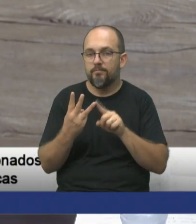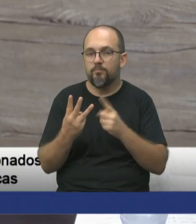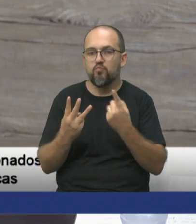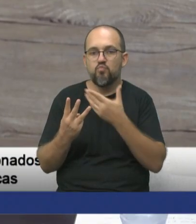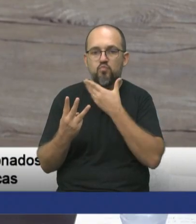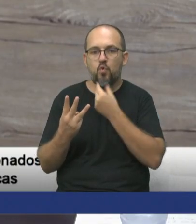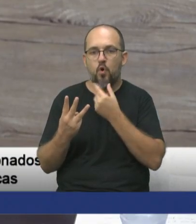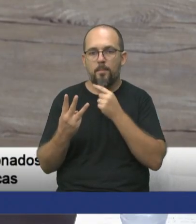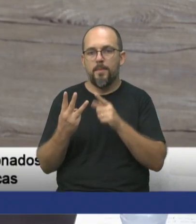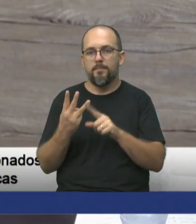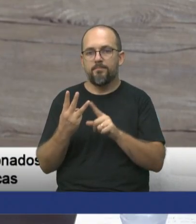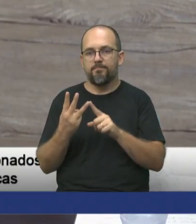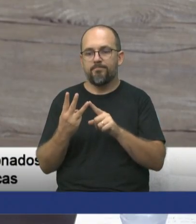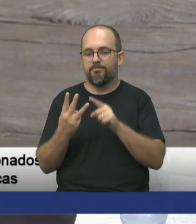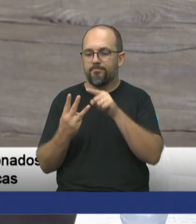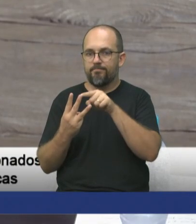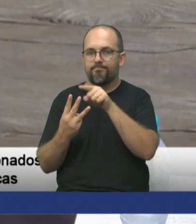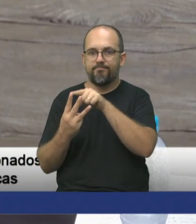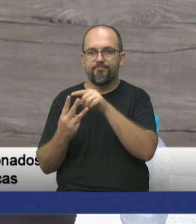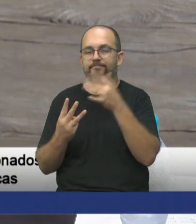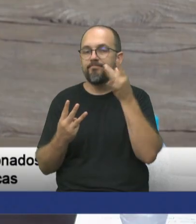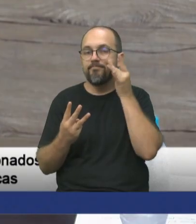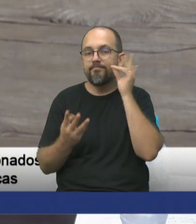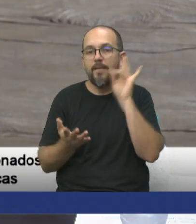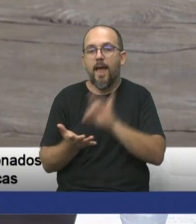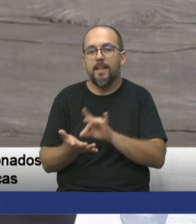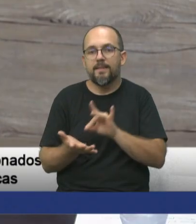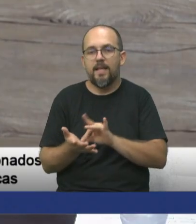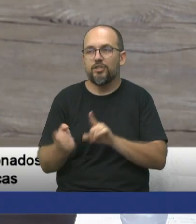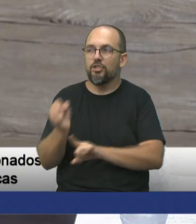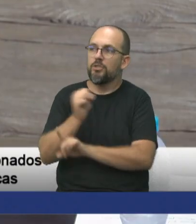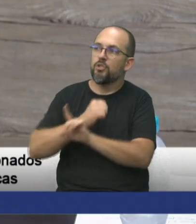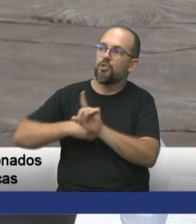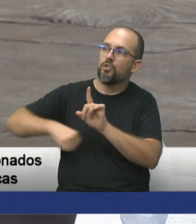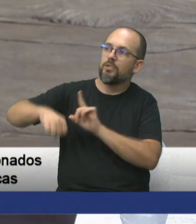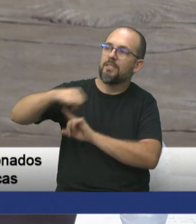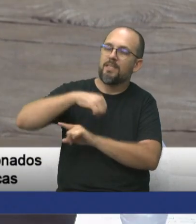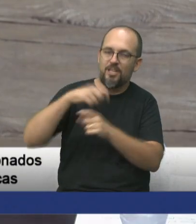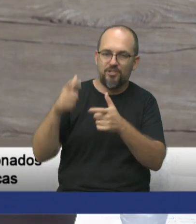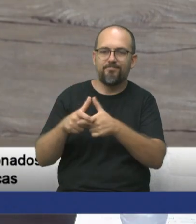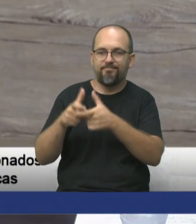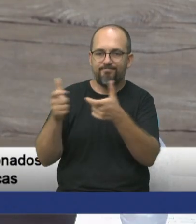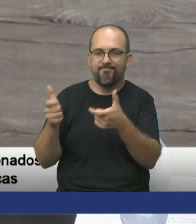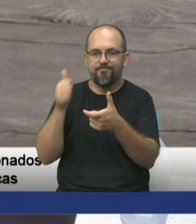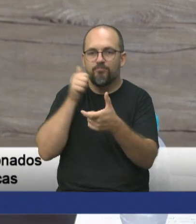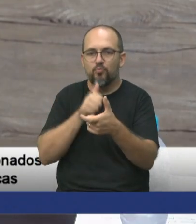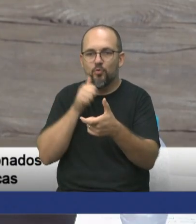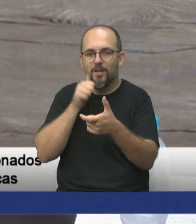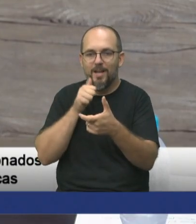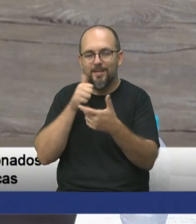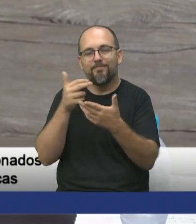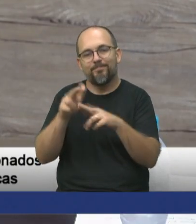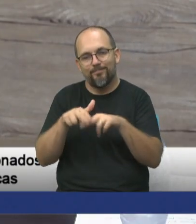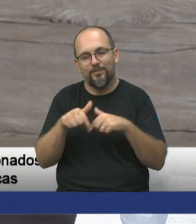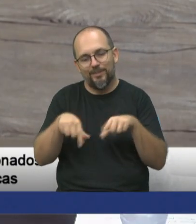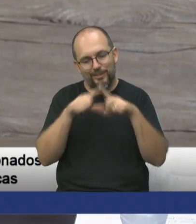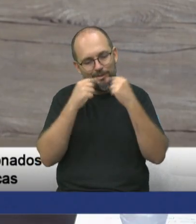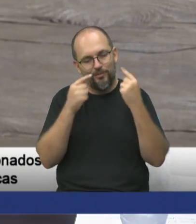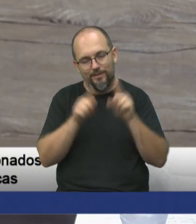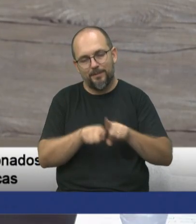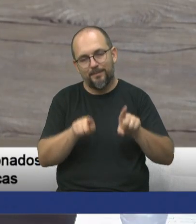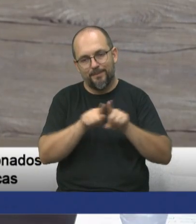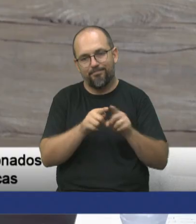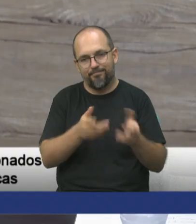justamente porque acho que isso retrata a realidade da sociedade brasileira não seria diferente na sociedade jauense.